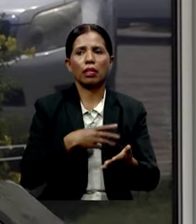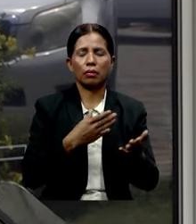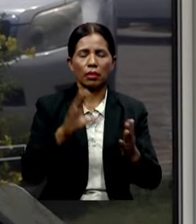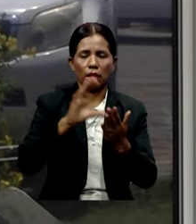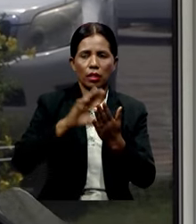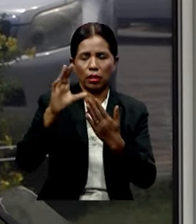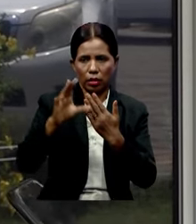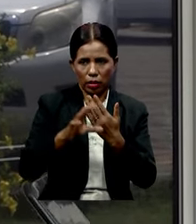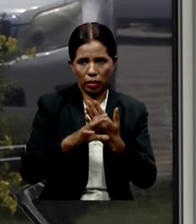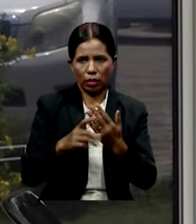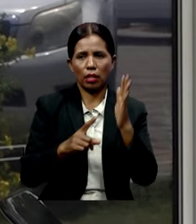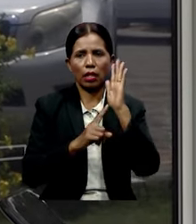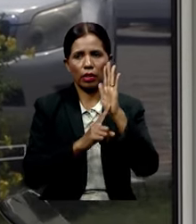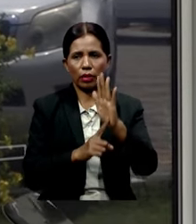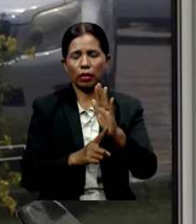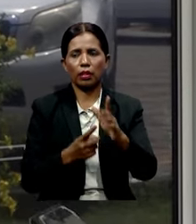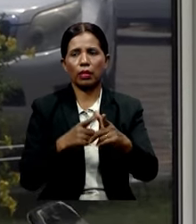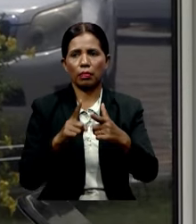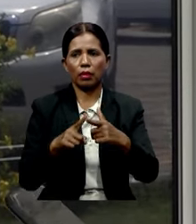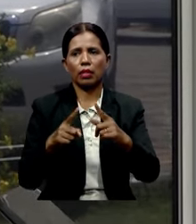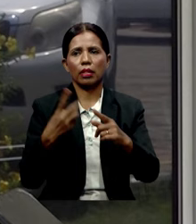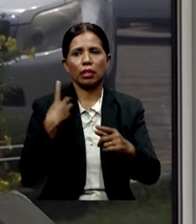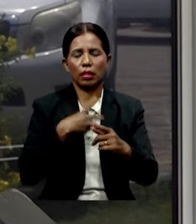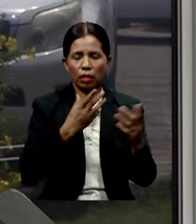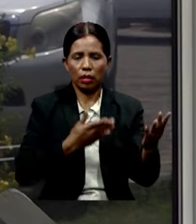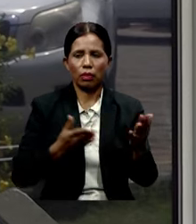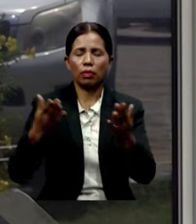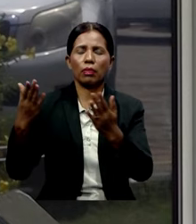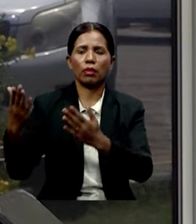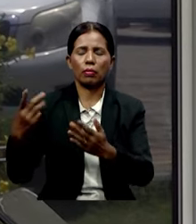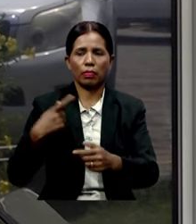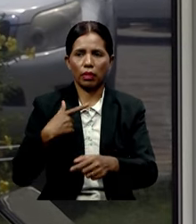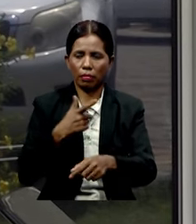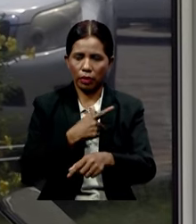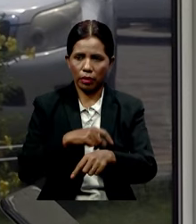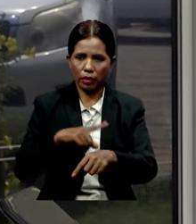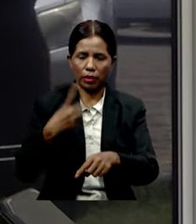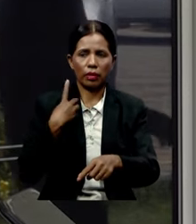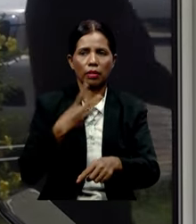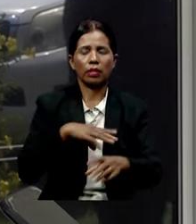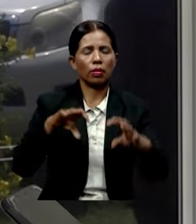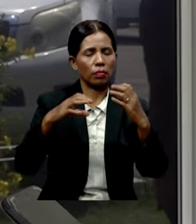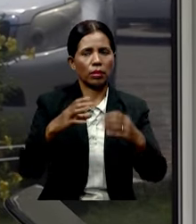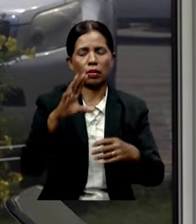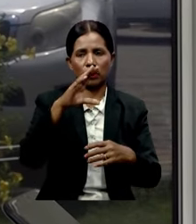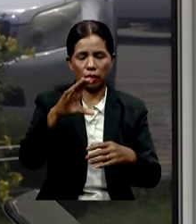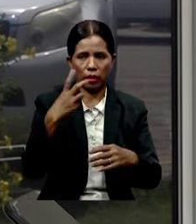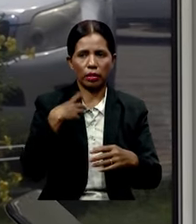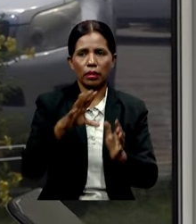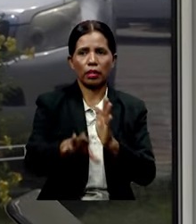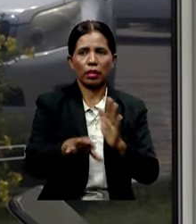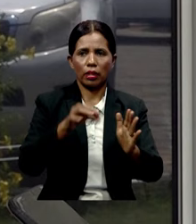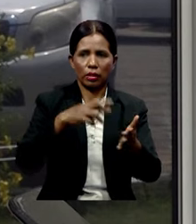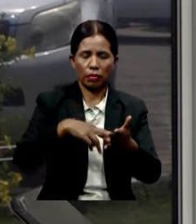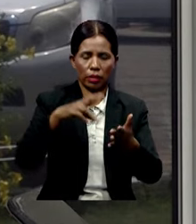calendário calendário né tudo cata depois tamba o em talori ba plenária a parecer comissão sênia lori ba plenária de retar